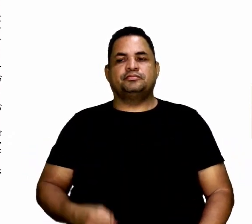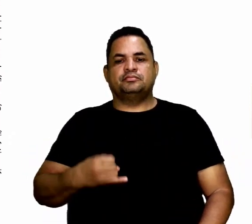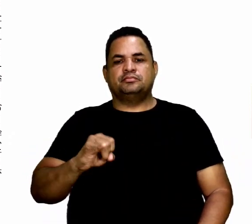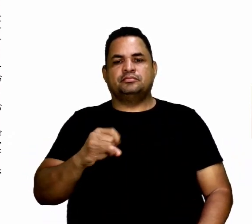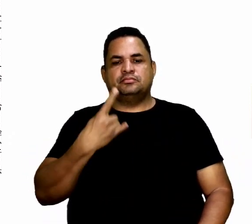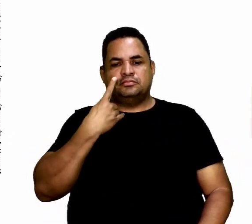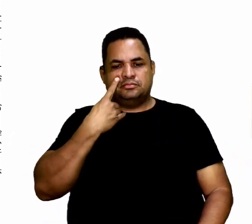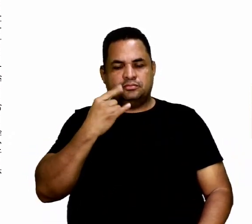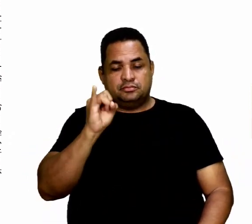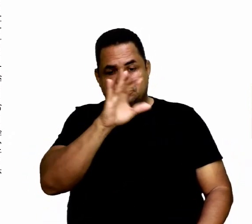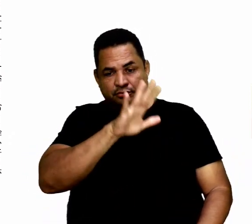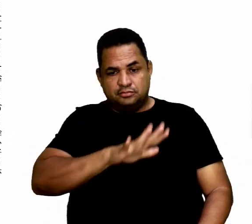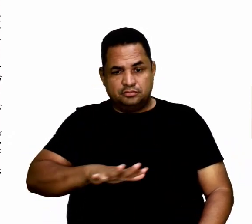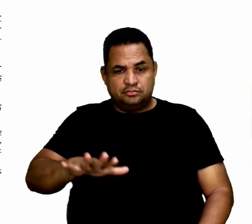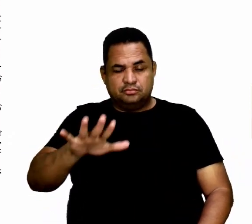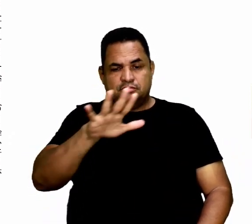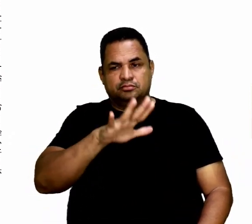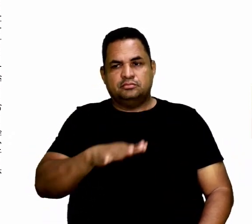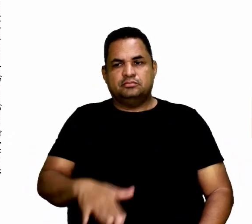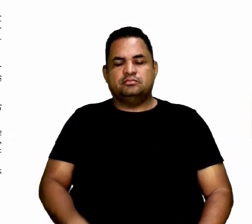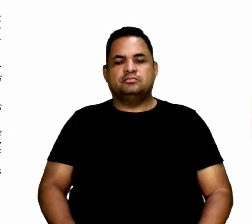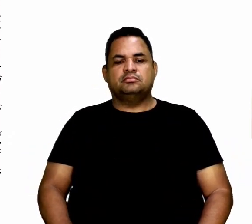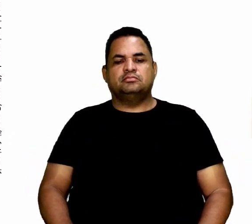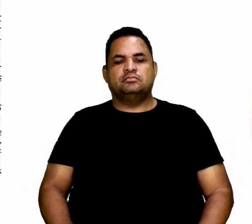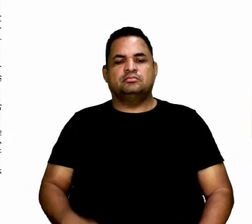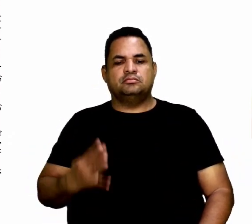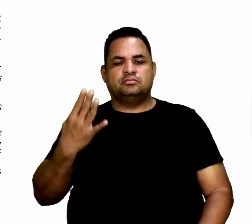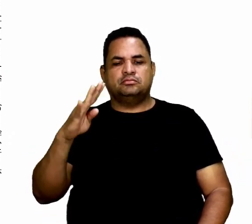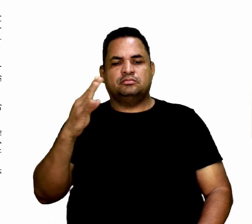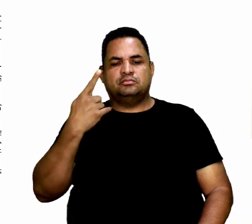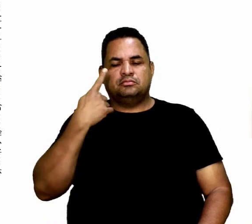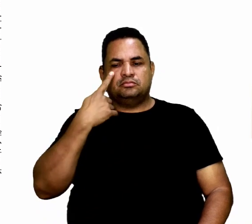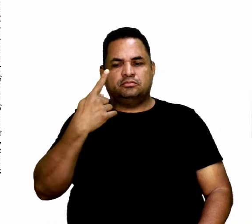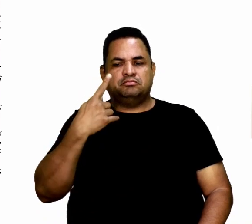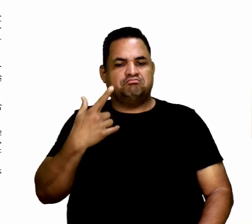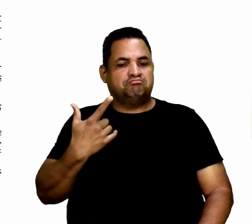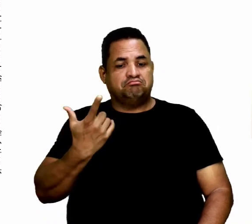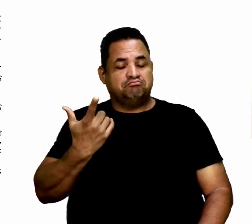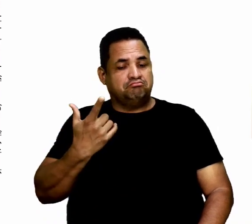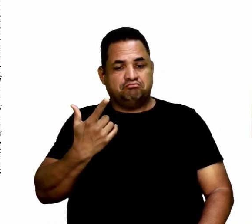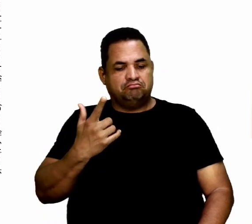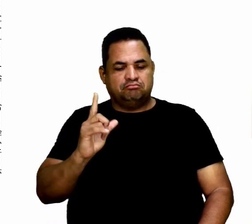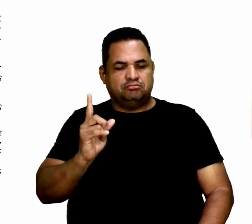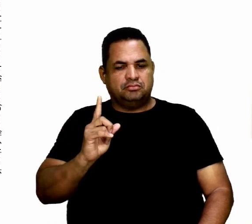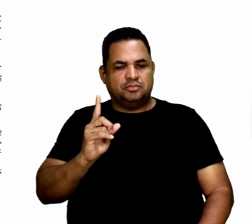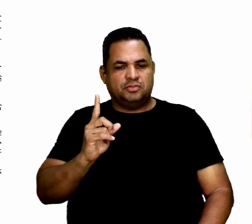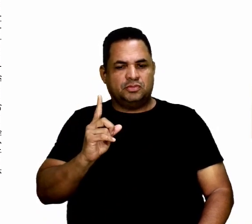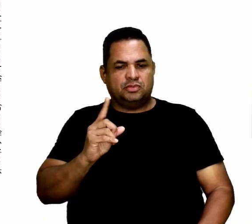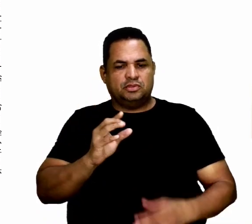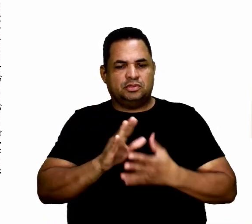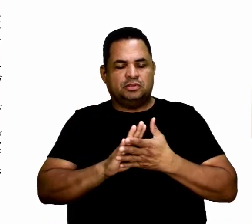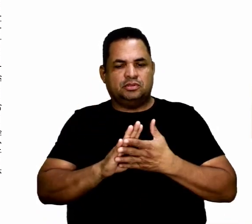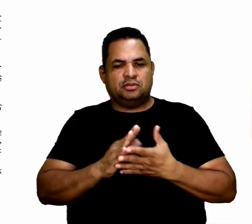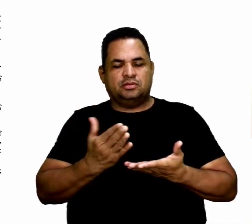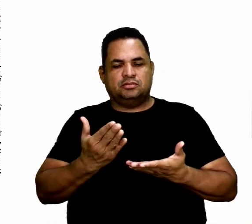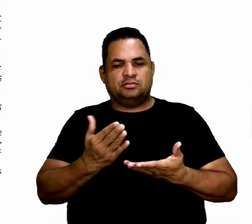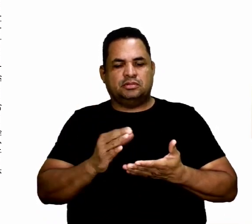imagem aqui de novo, relacionado à biologia, nem sempre vai ser, parece aquele exemplo de micorriza, né?